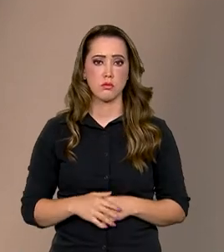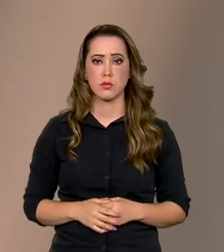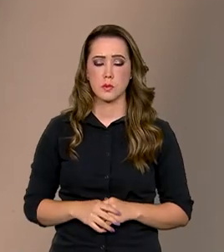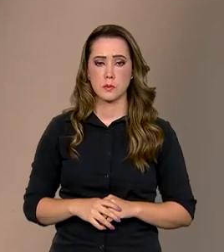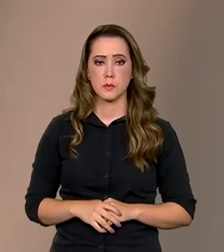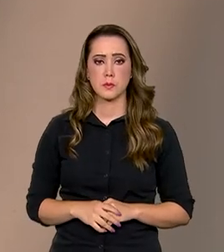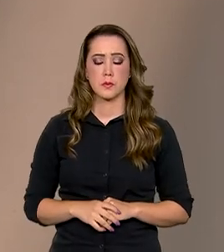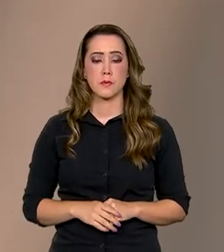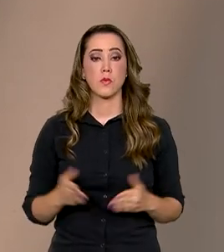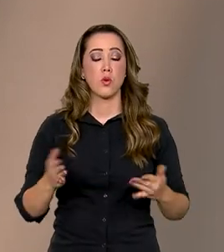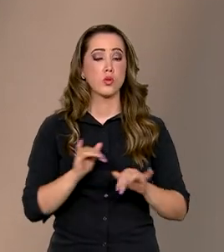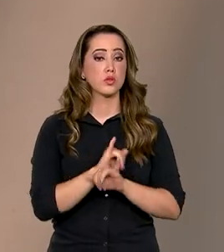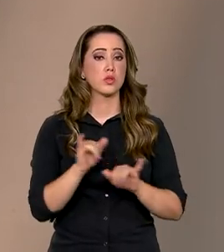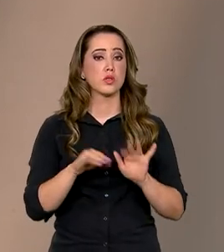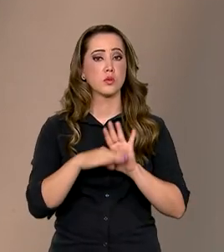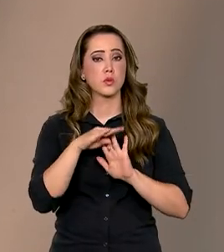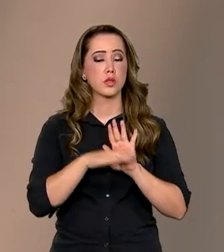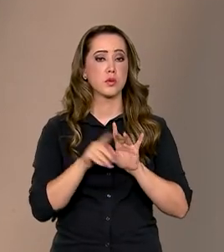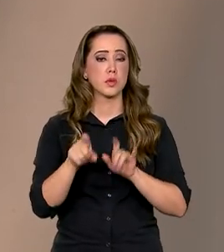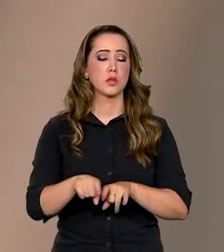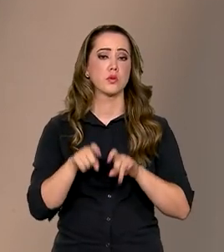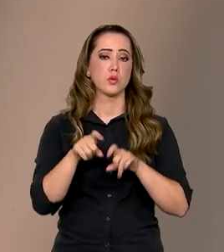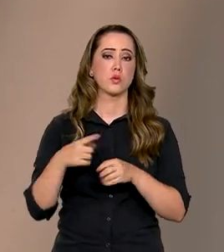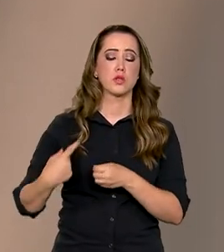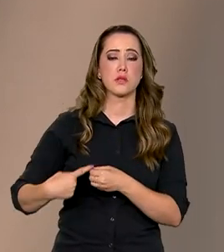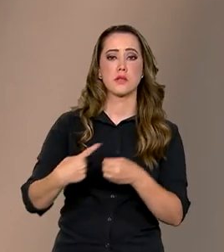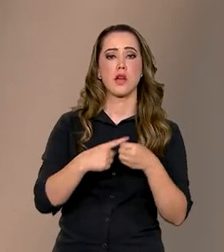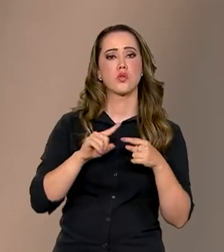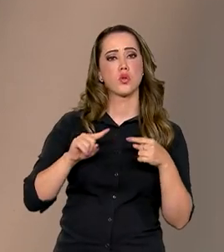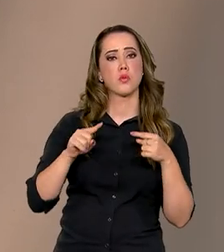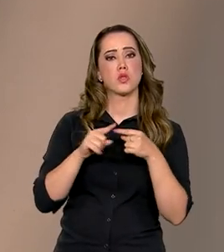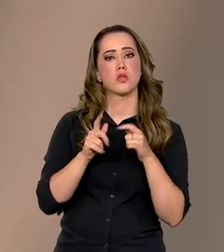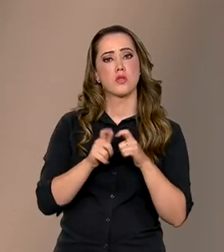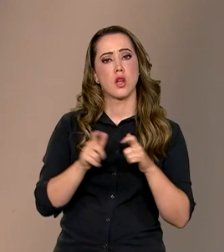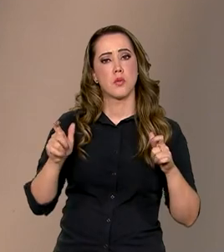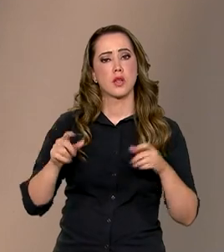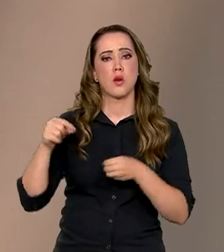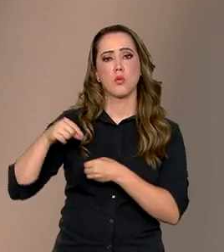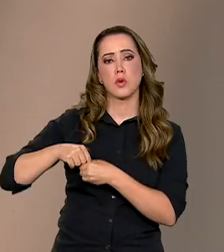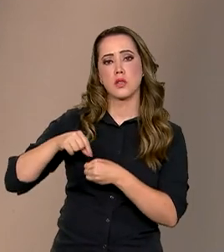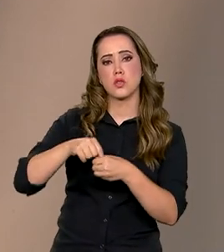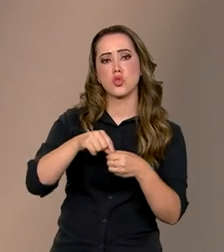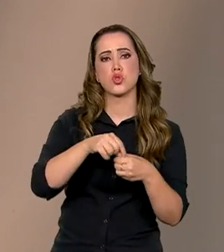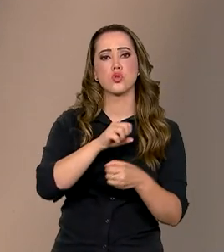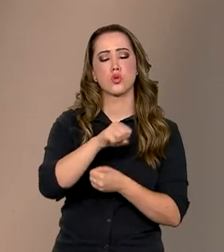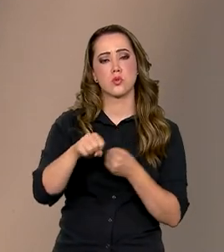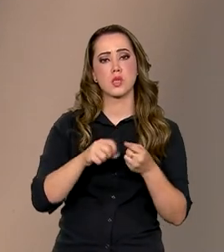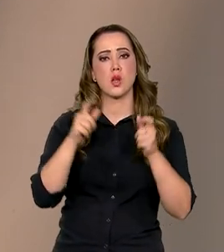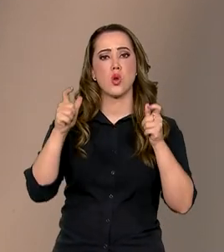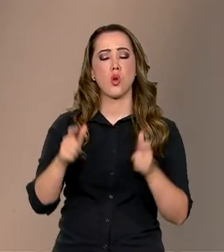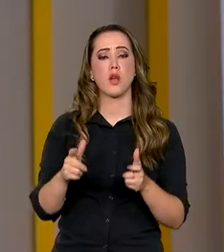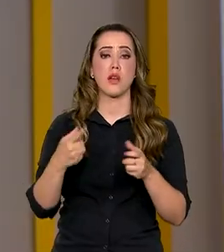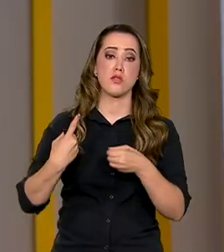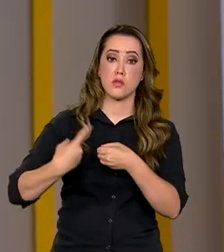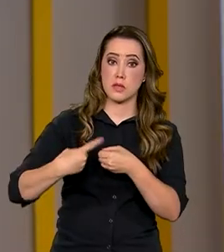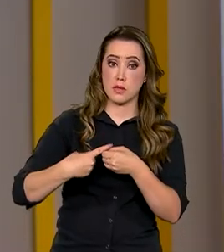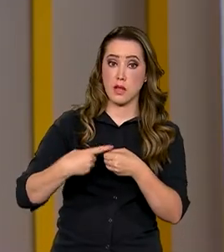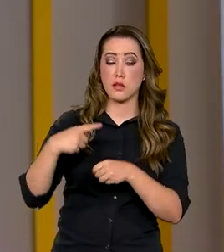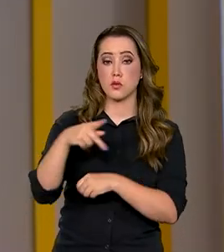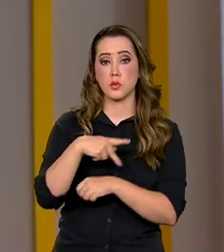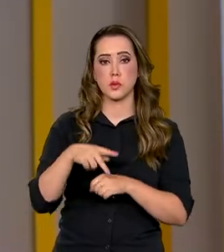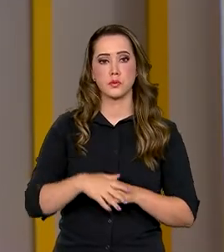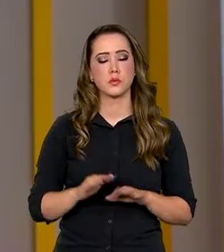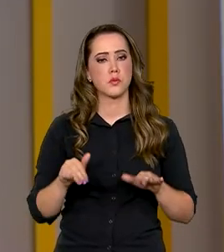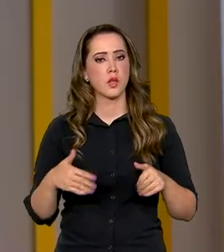Foi lançado hoje o programa Agricultura Urbana. A meta é ampliar a produção sustentável em centros urbanos do país. E com